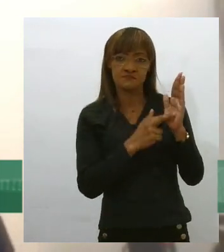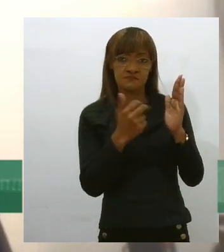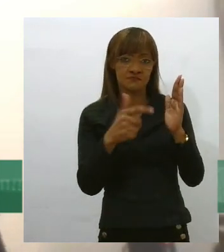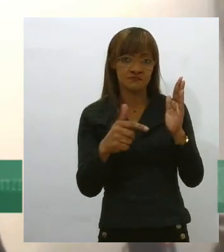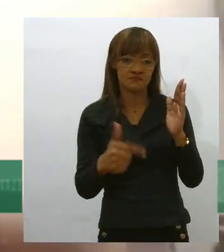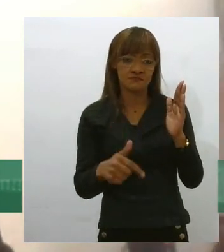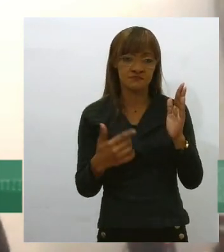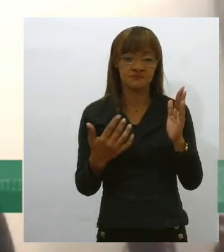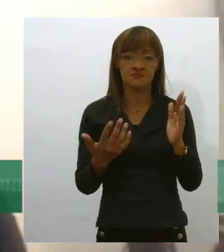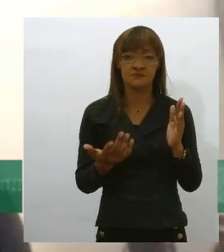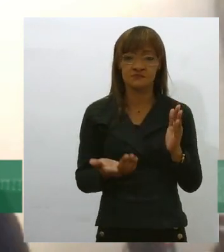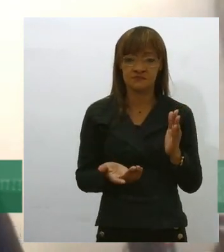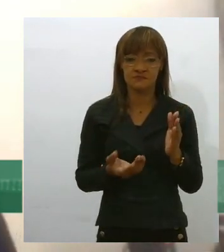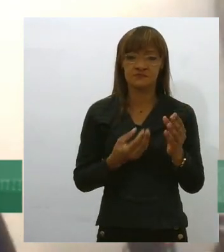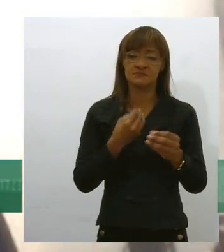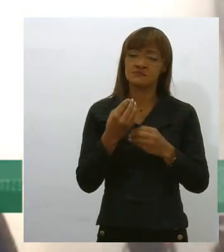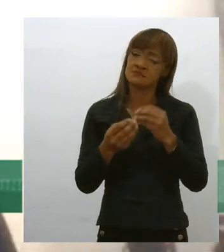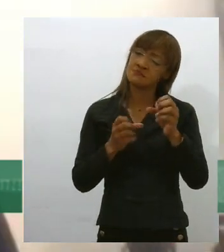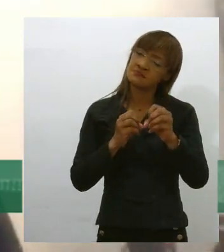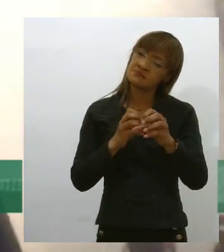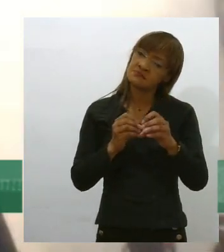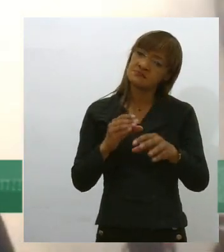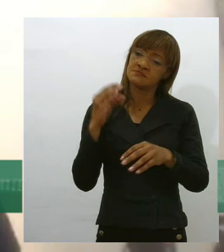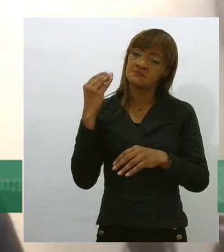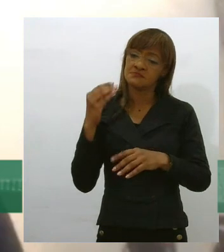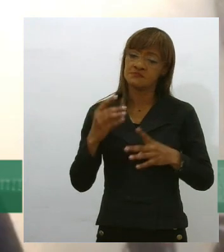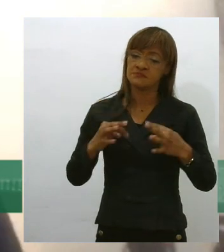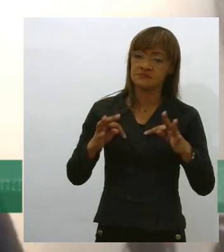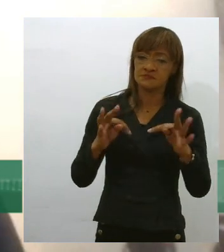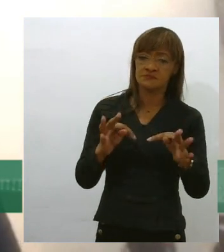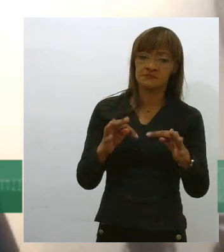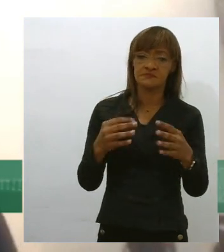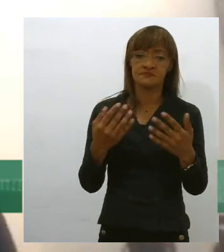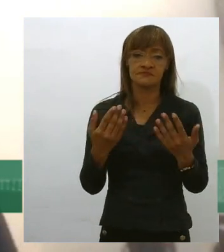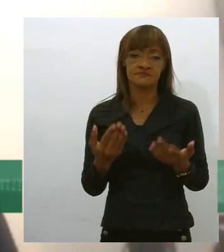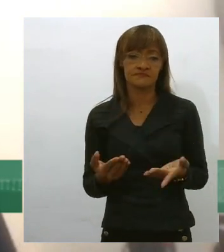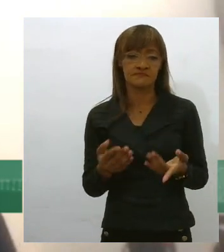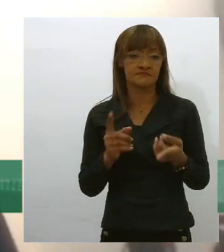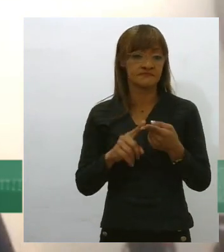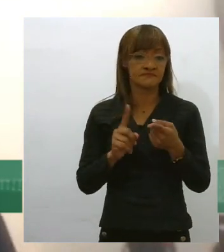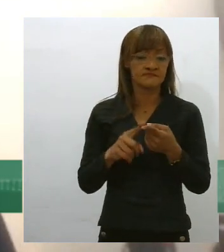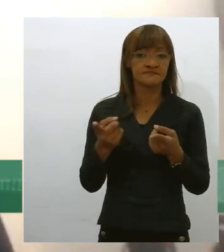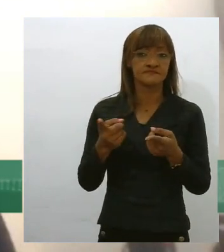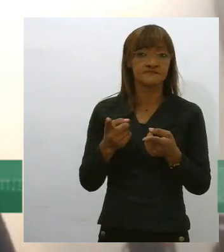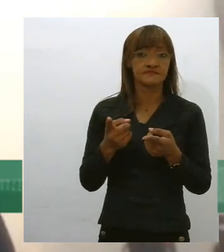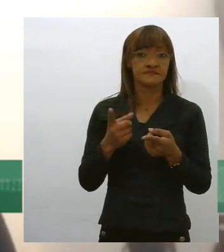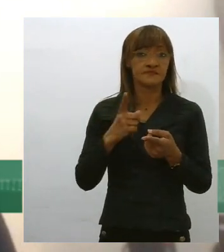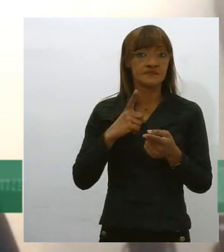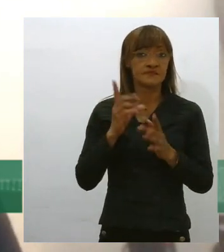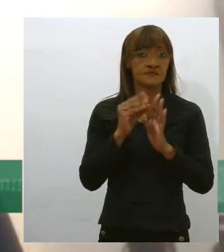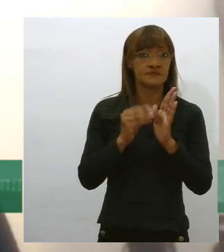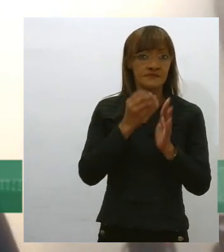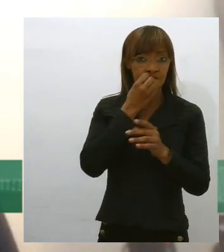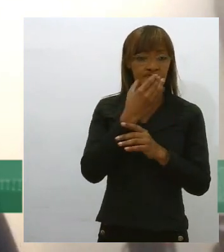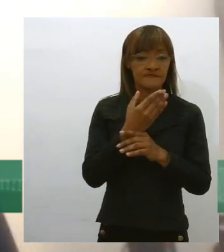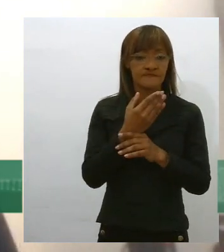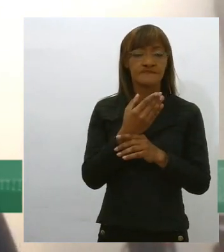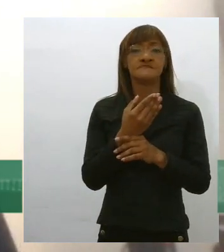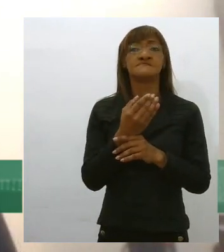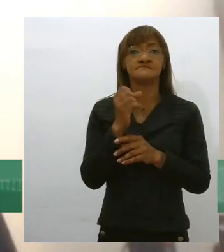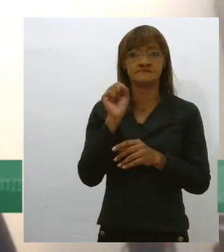como Cometa a educação a Ciência Tecnologia ao entretenimento de qualidade é sim a violação